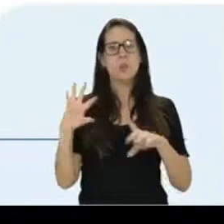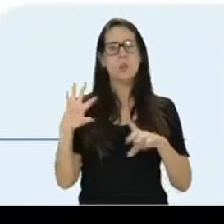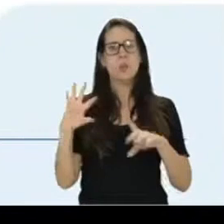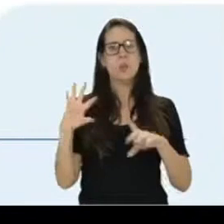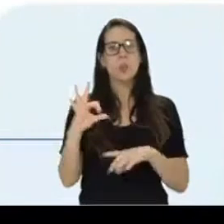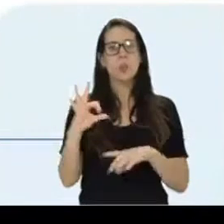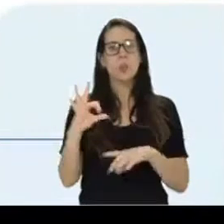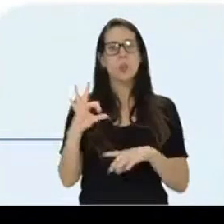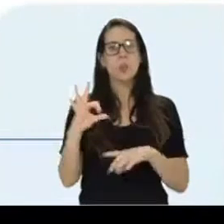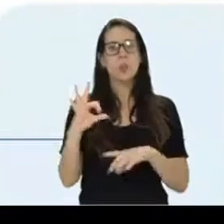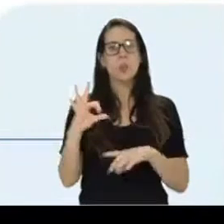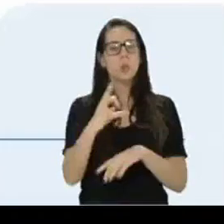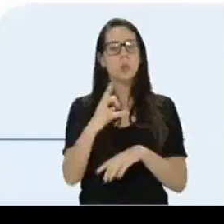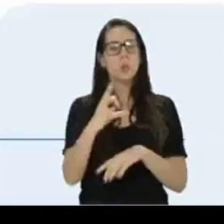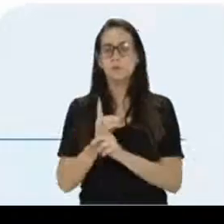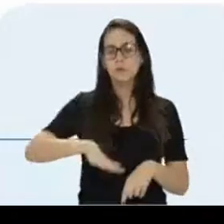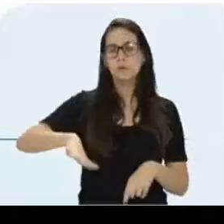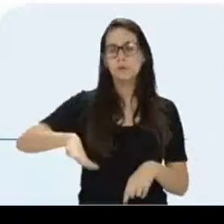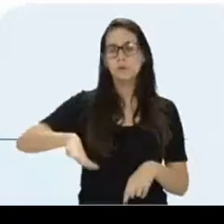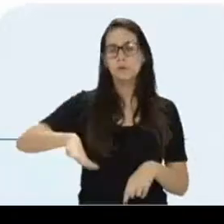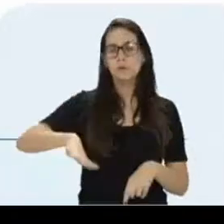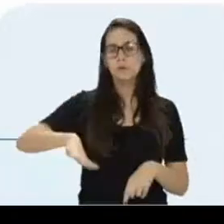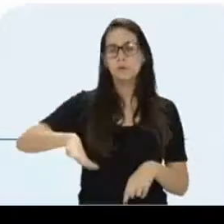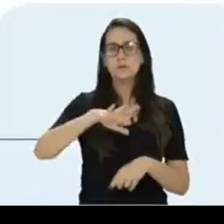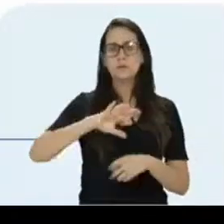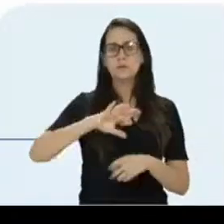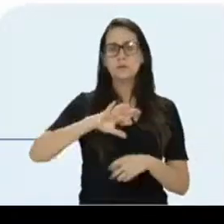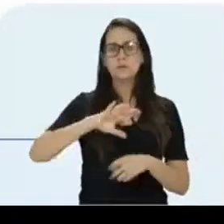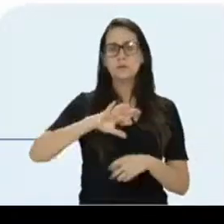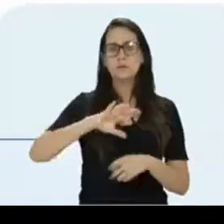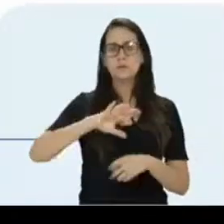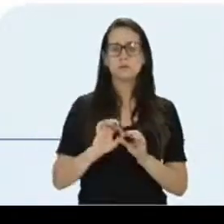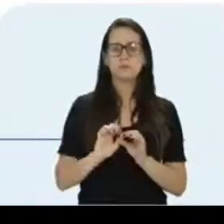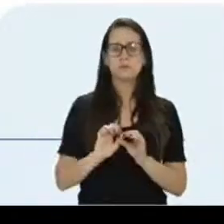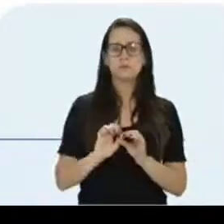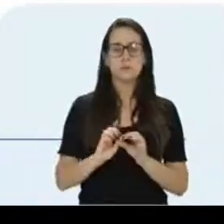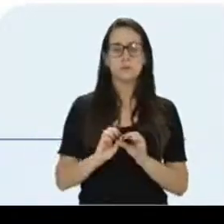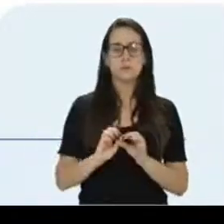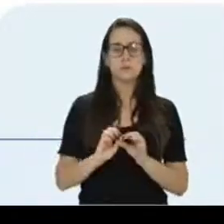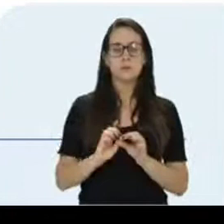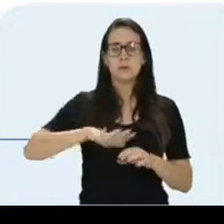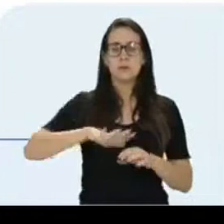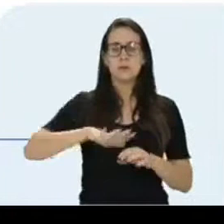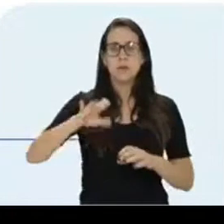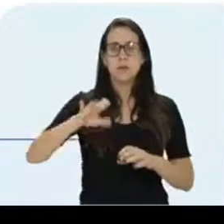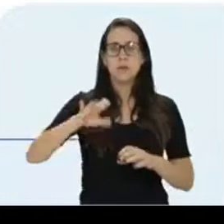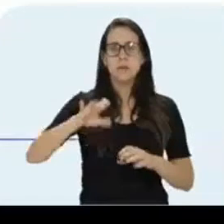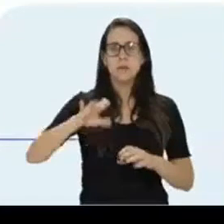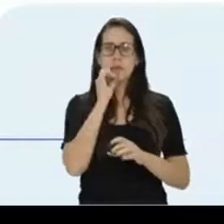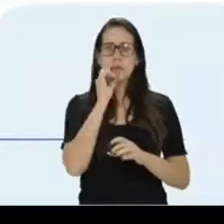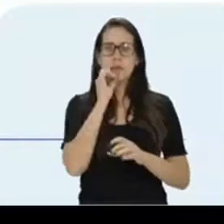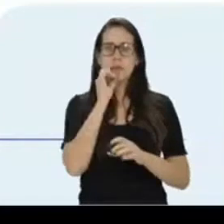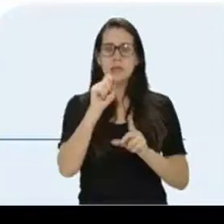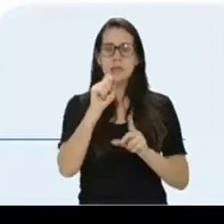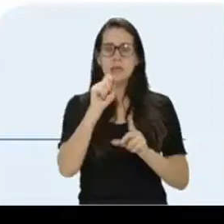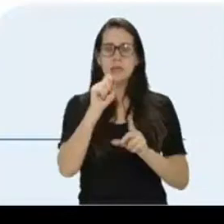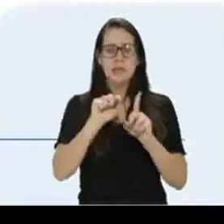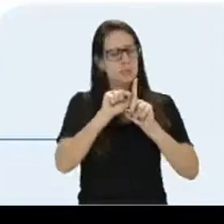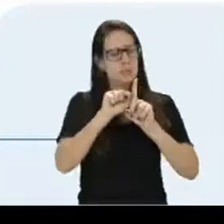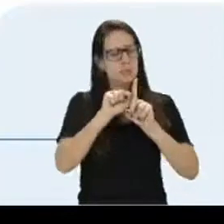são encontradas em ambientes extremos. Então, ambientes onde eu tenho temperaturas muito elevadas, como é o caso de vulcões,